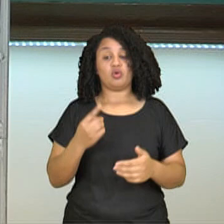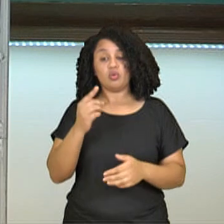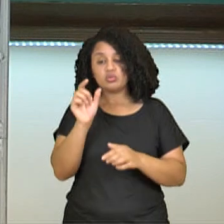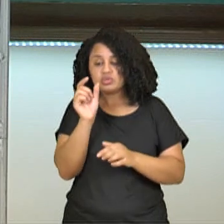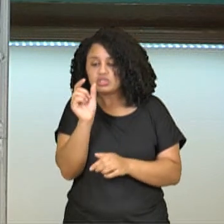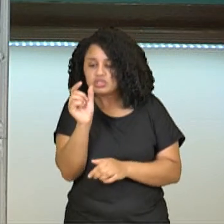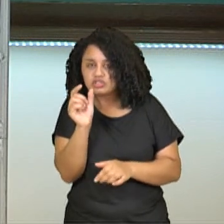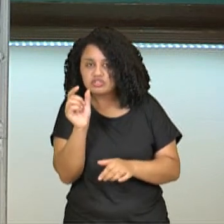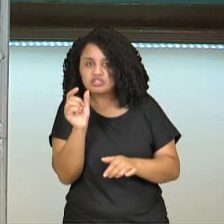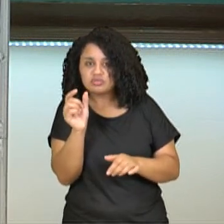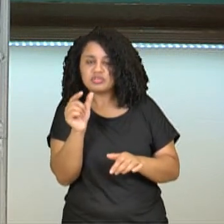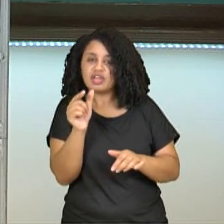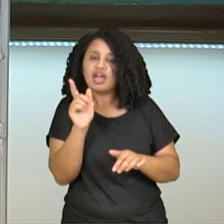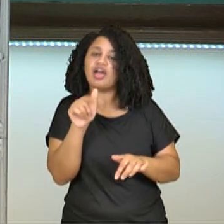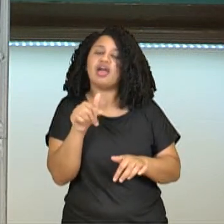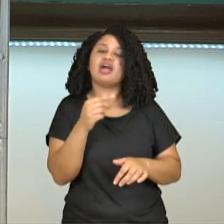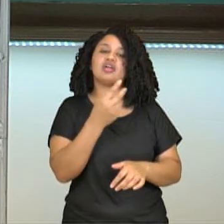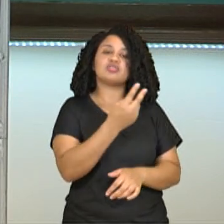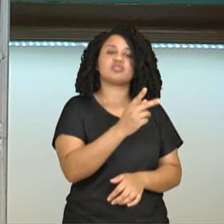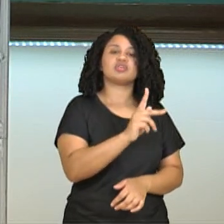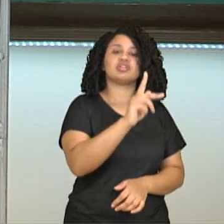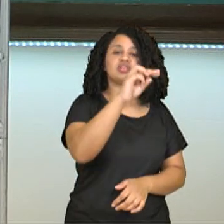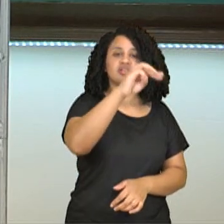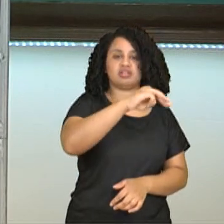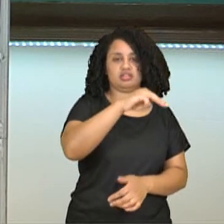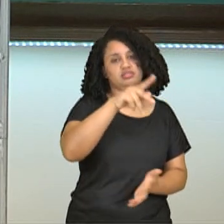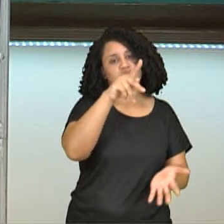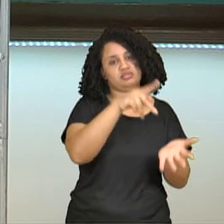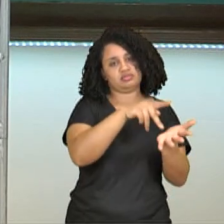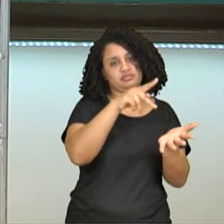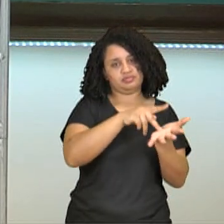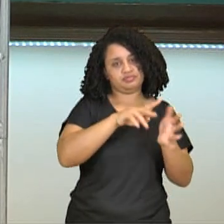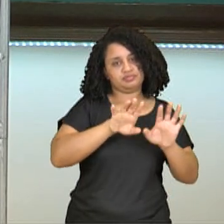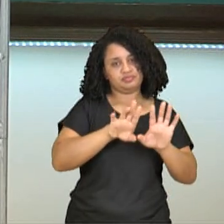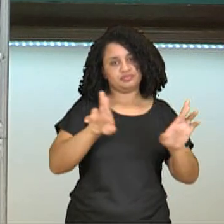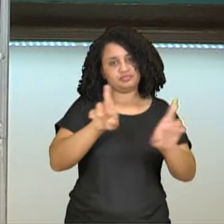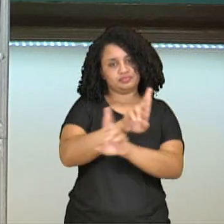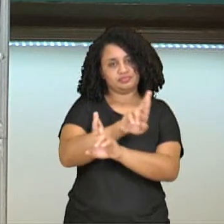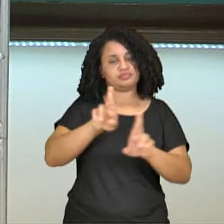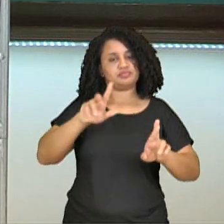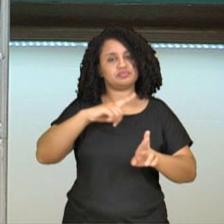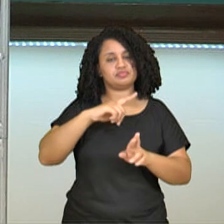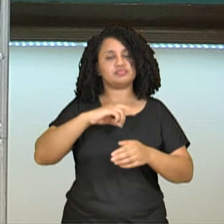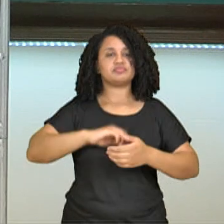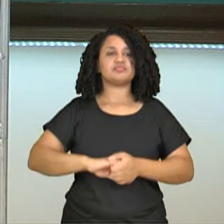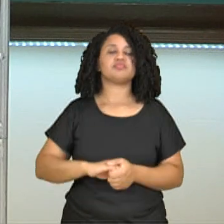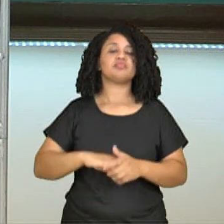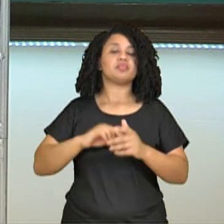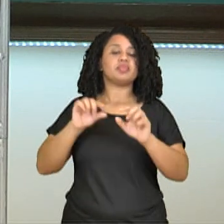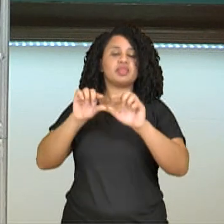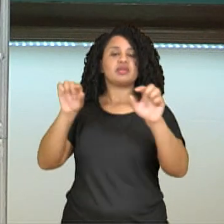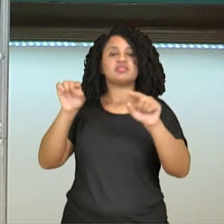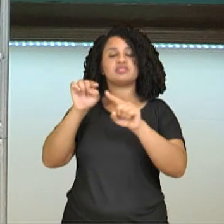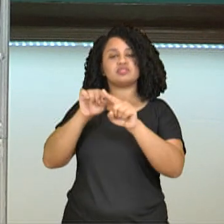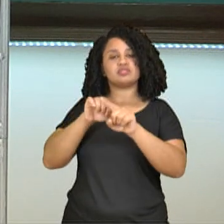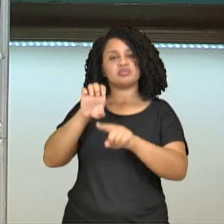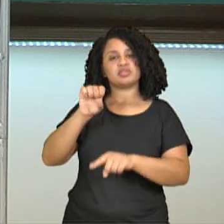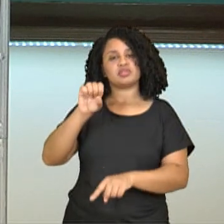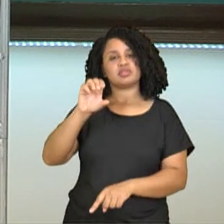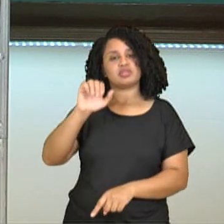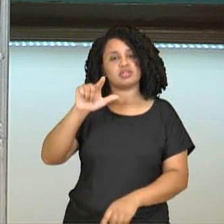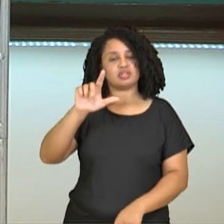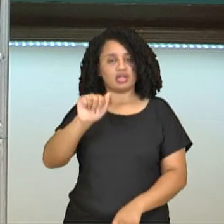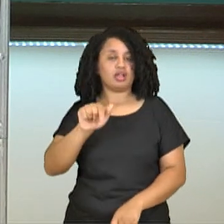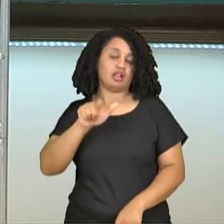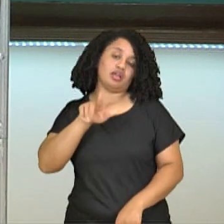mapa valendo 2 quilômetros na realidade. A escala numérica, ela é